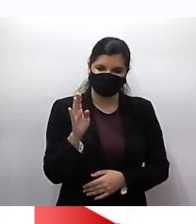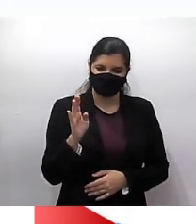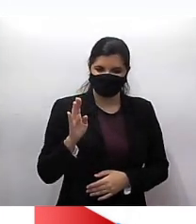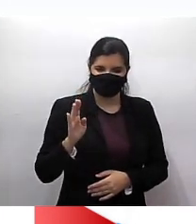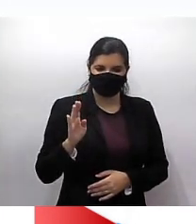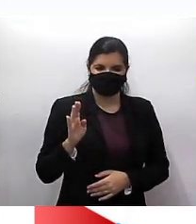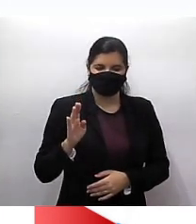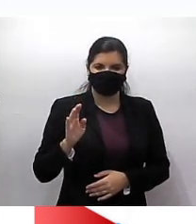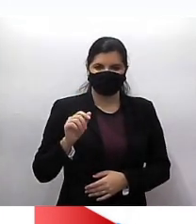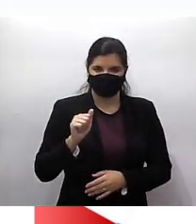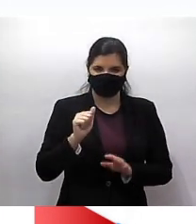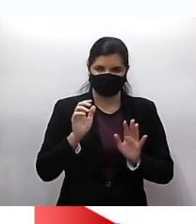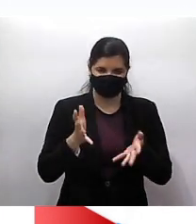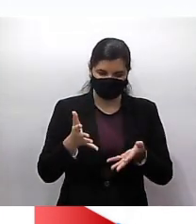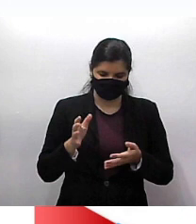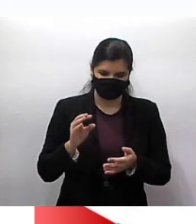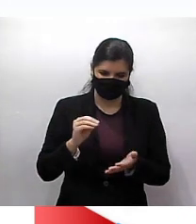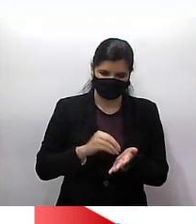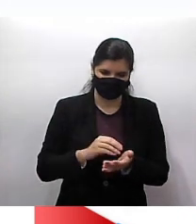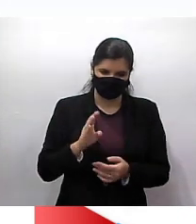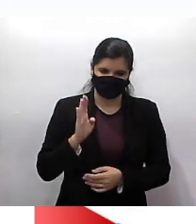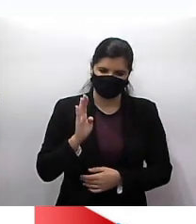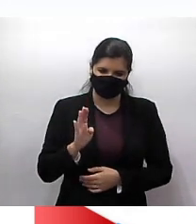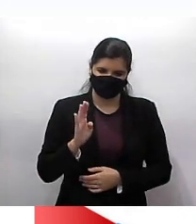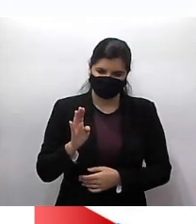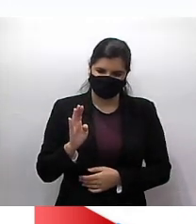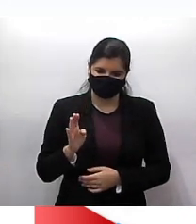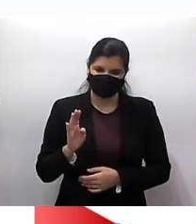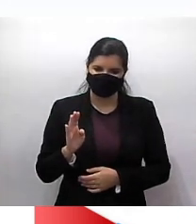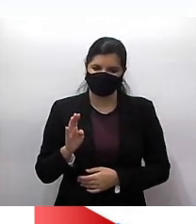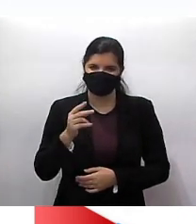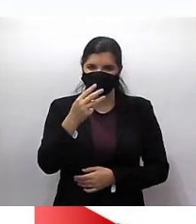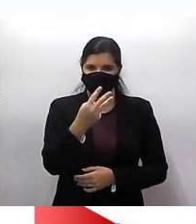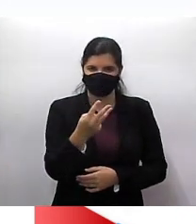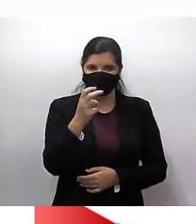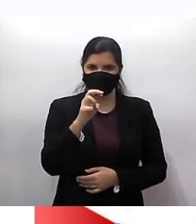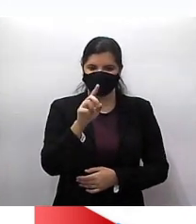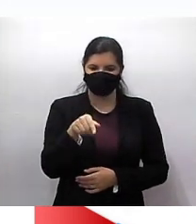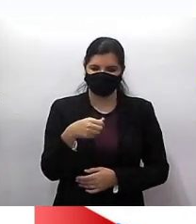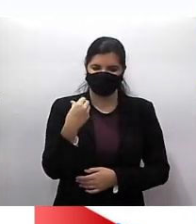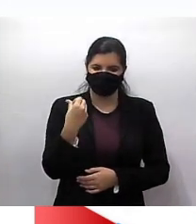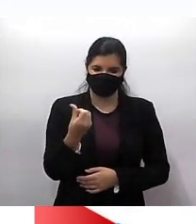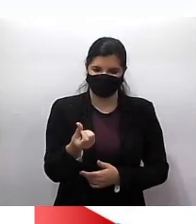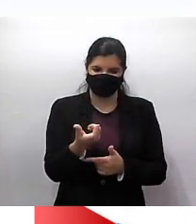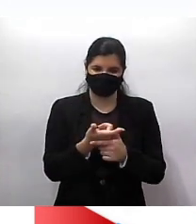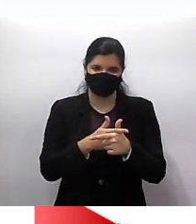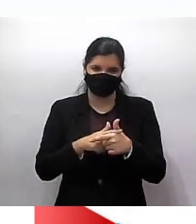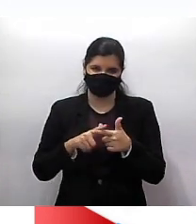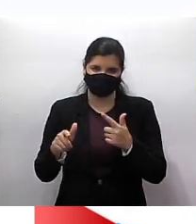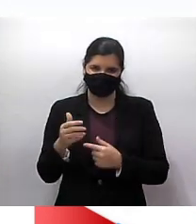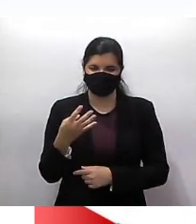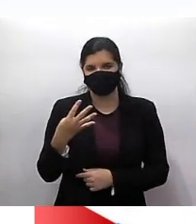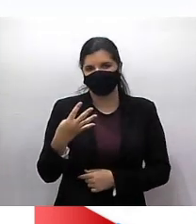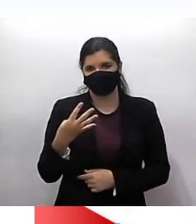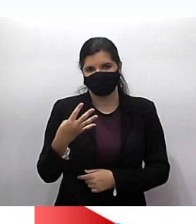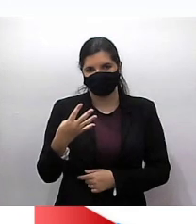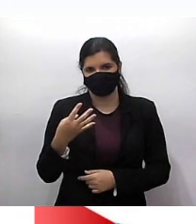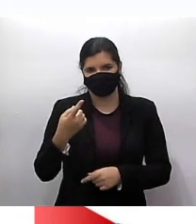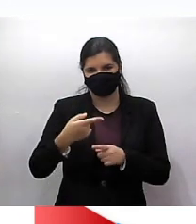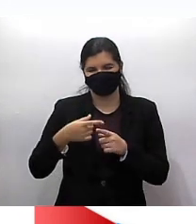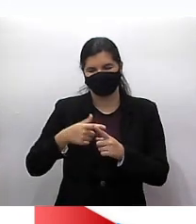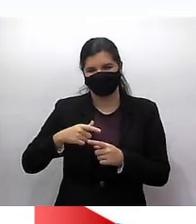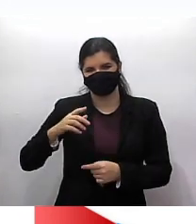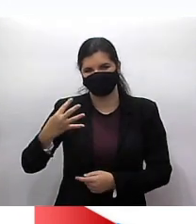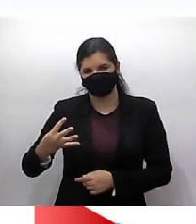item A já está resolvido. Se eu quero saber o item B, eu vou pegar esse 35,6 e dividir por 4, porque o quadrado tem lados